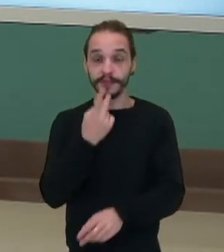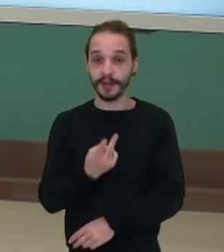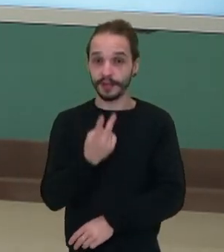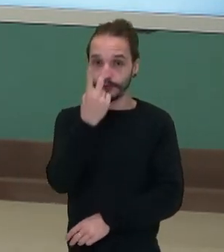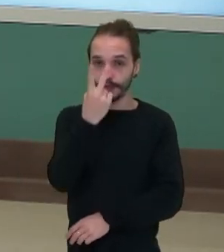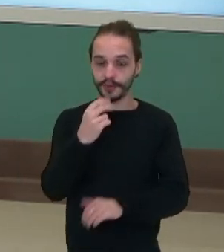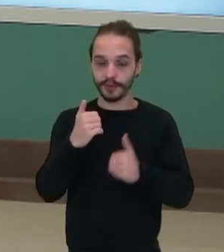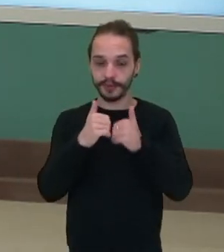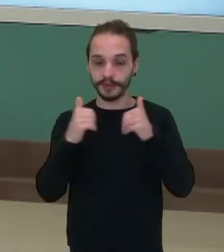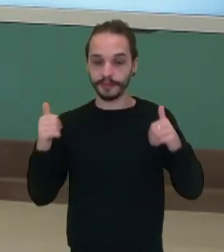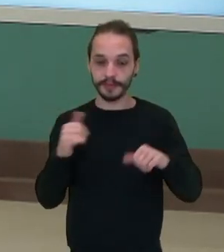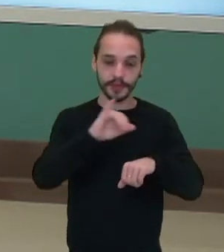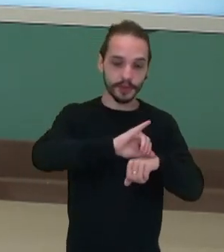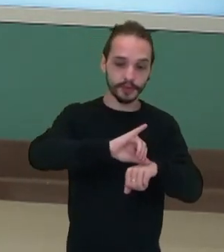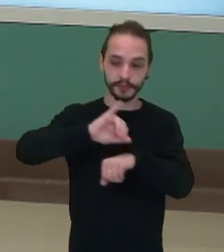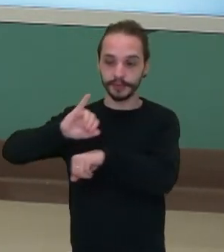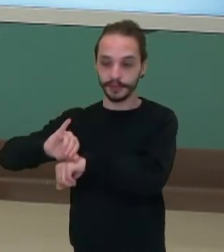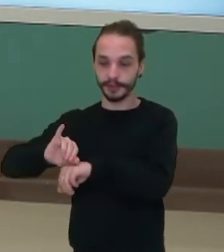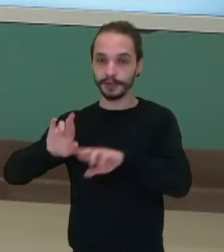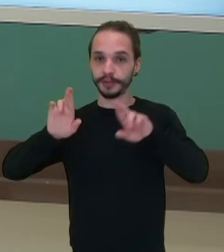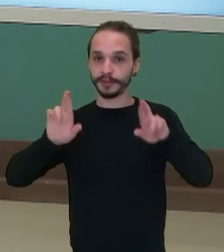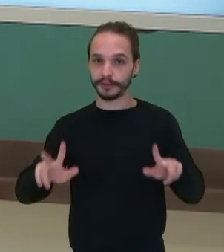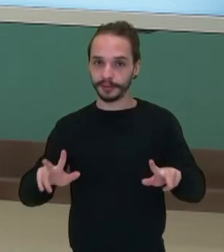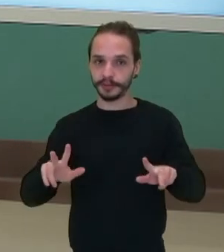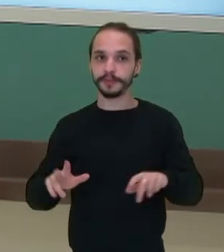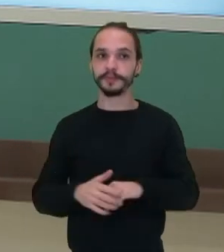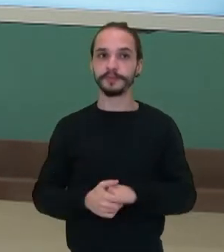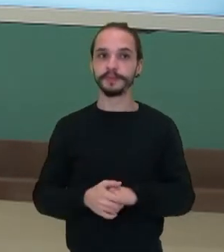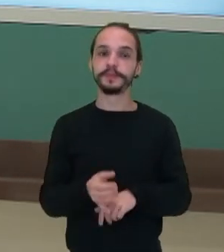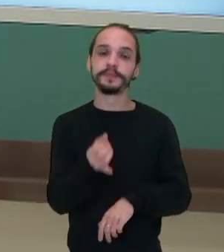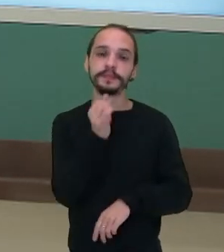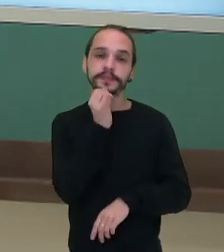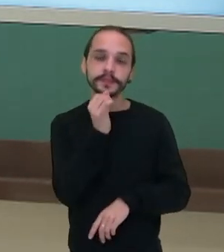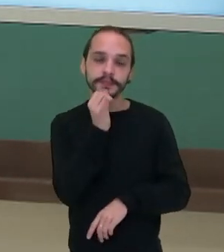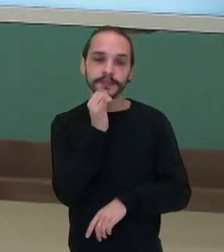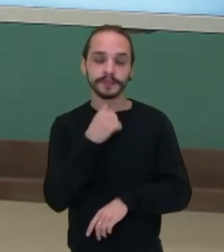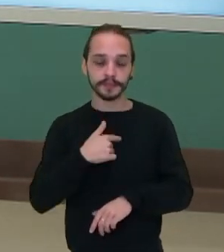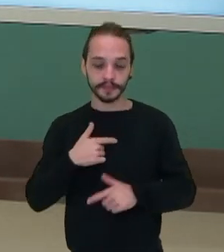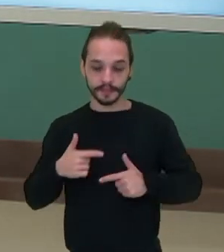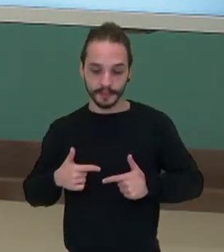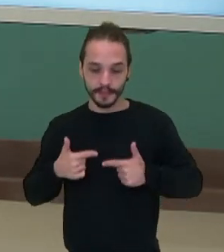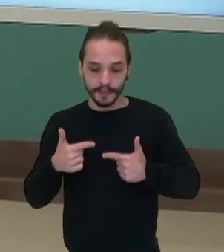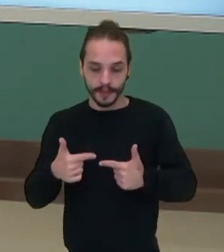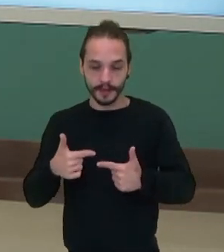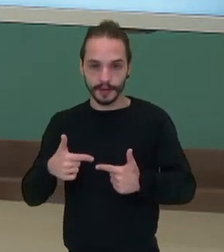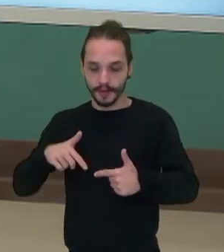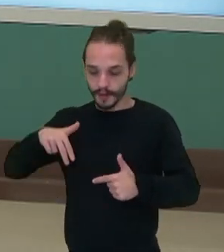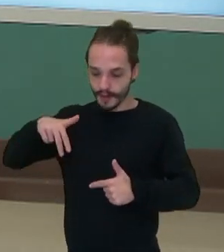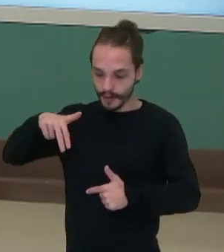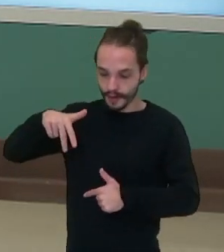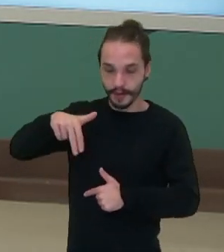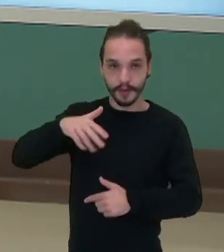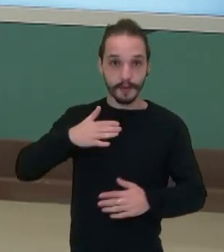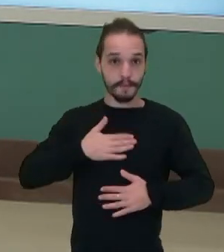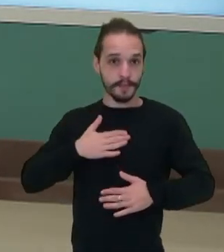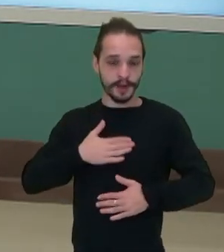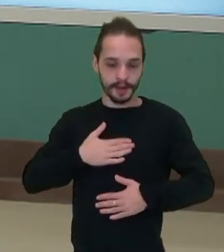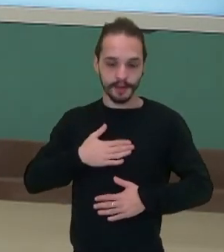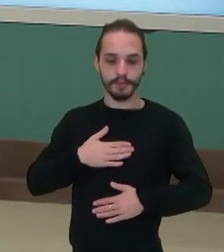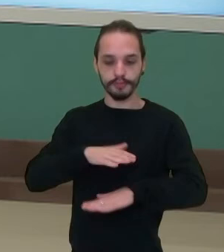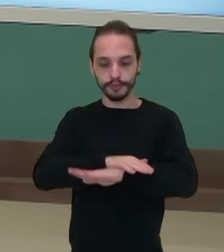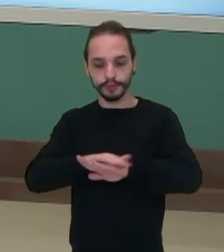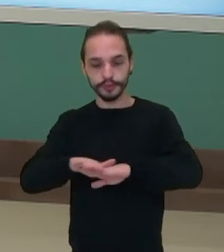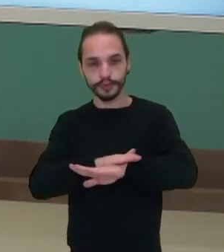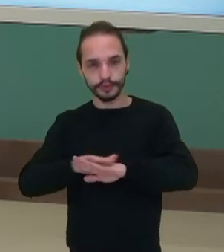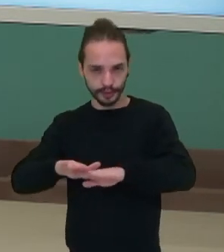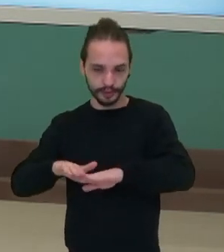corpos diferentes, né? Então, no caso, a ação de caminhar tem o corpo eu e o